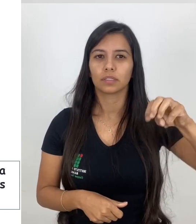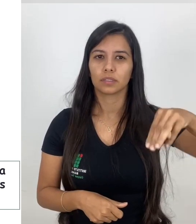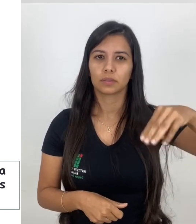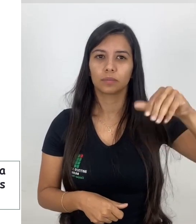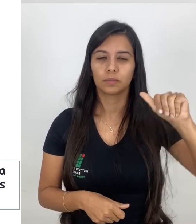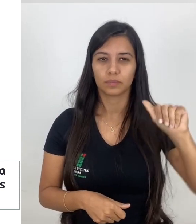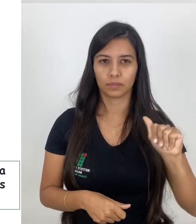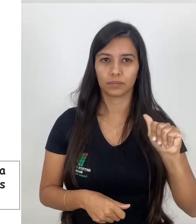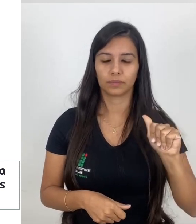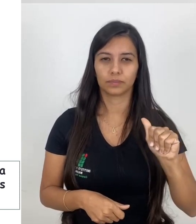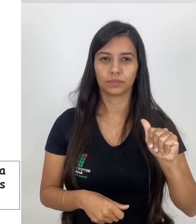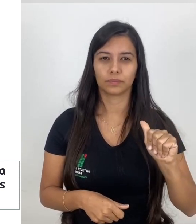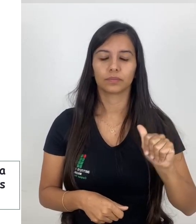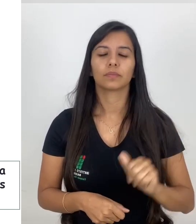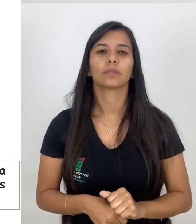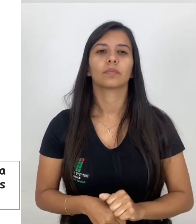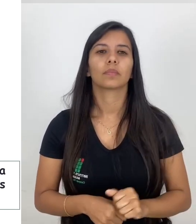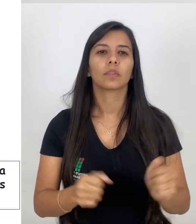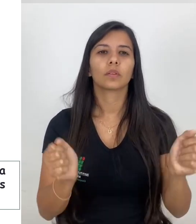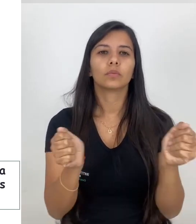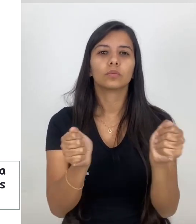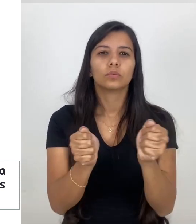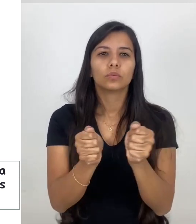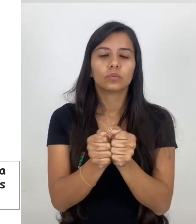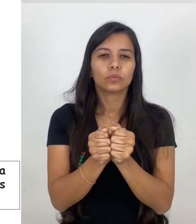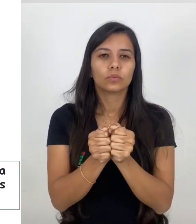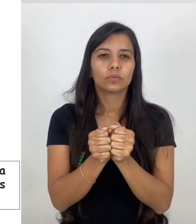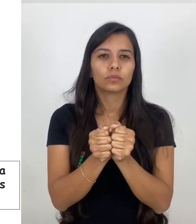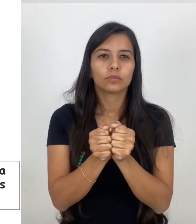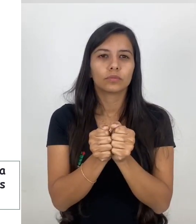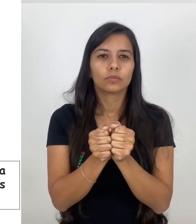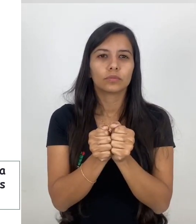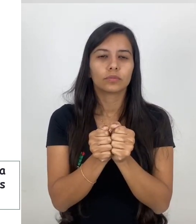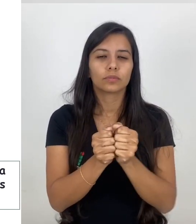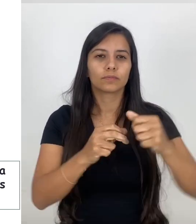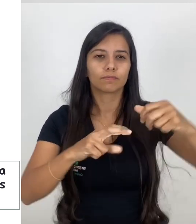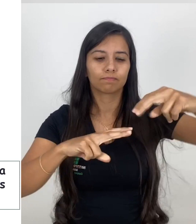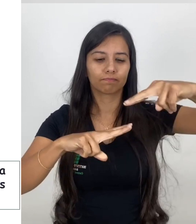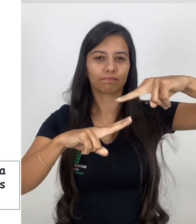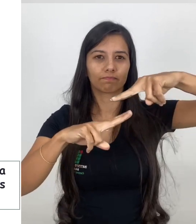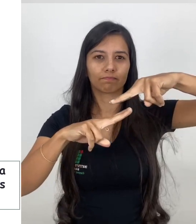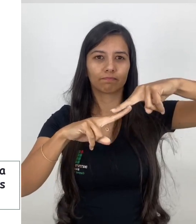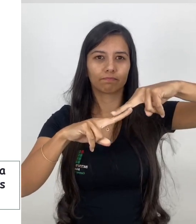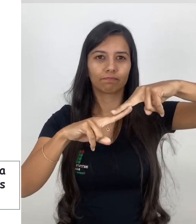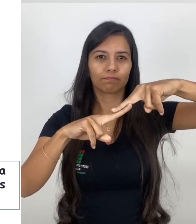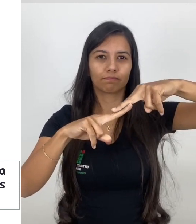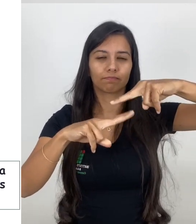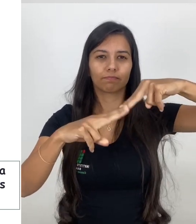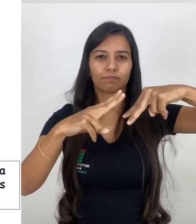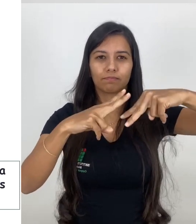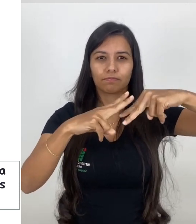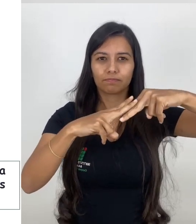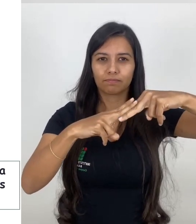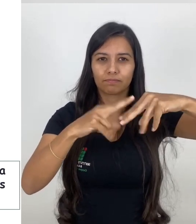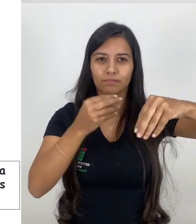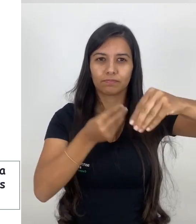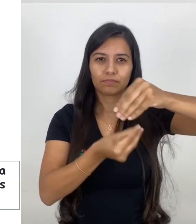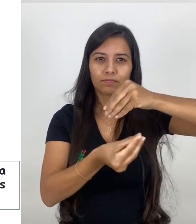quiasma, tá? O quiasma é só essa junção, esse link entre as cromátides não